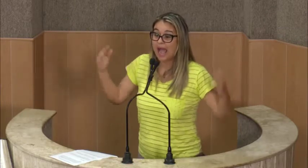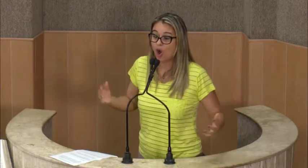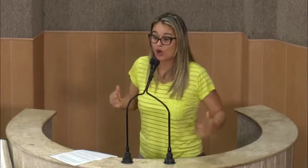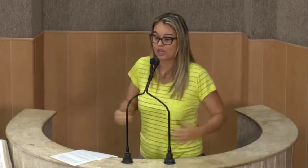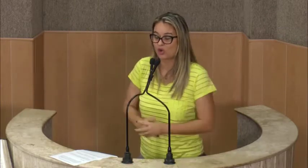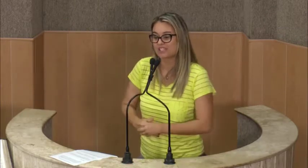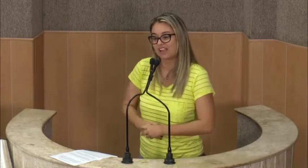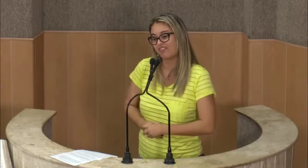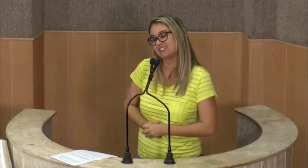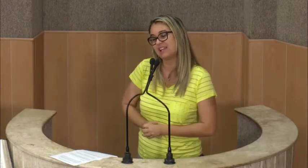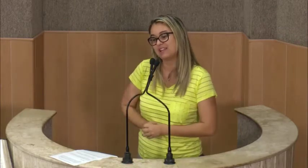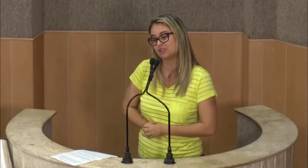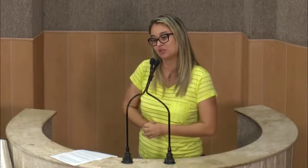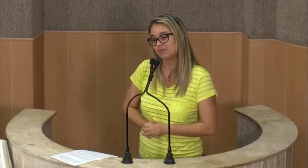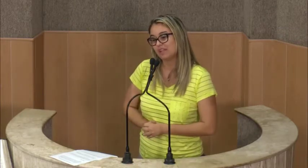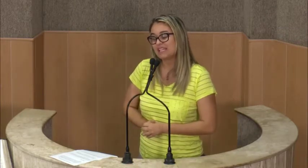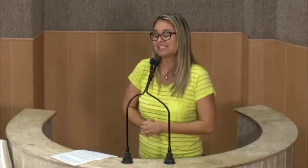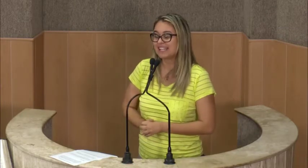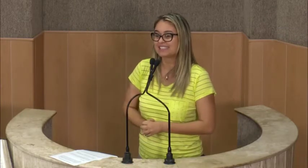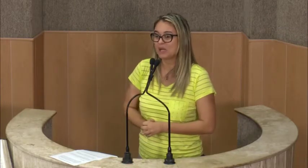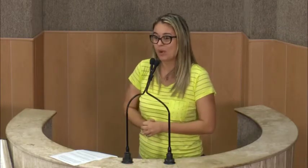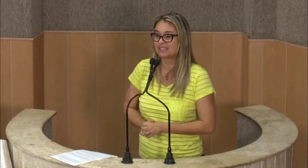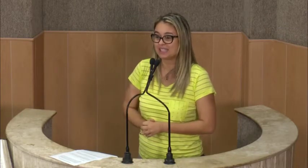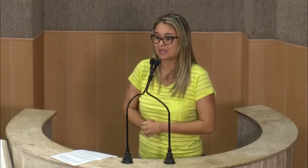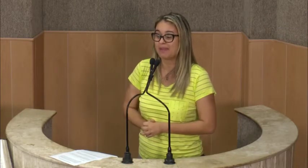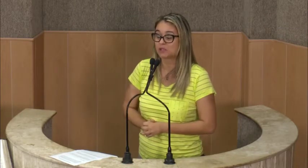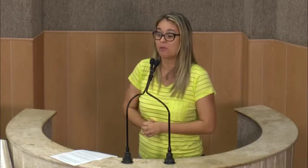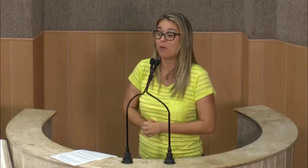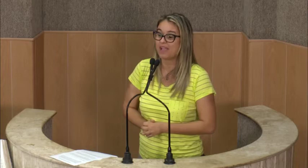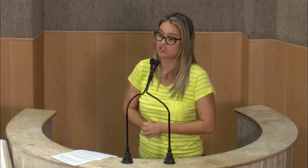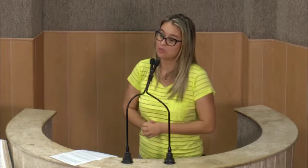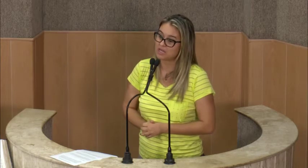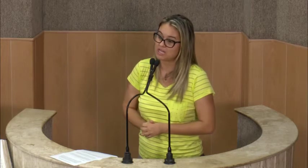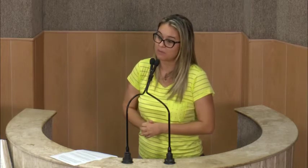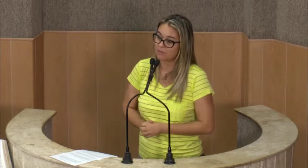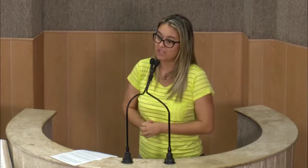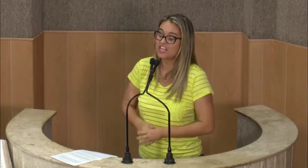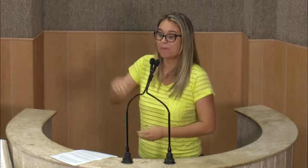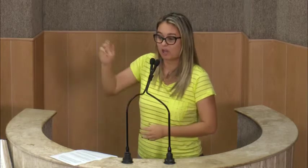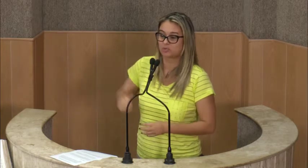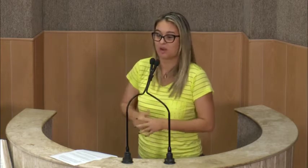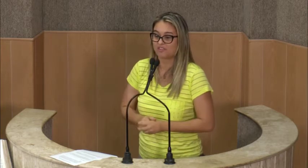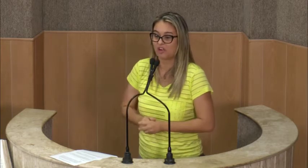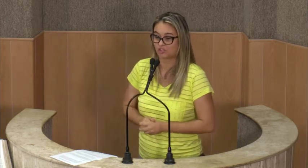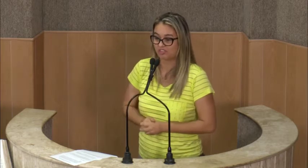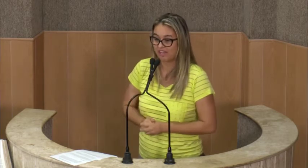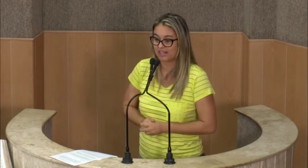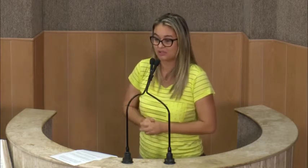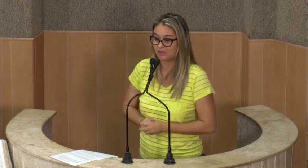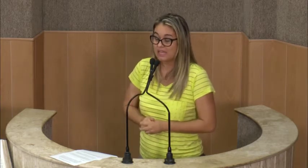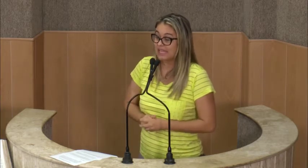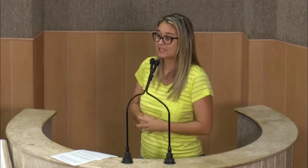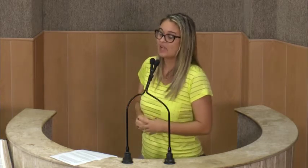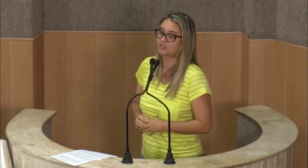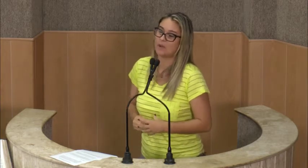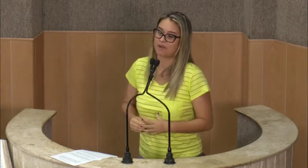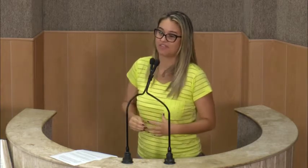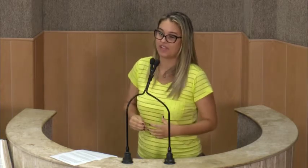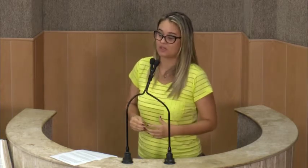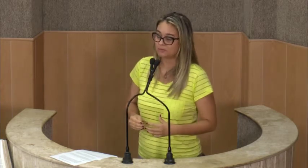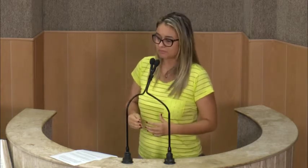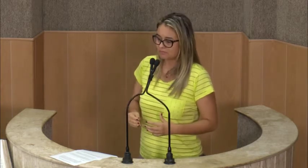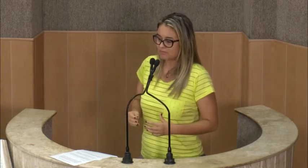estrutura, a ONG consegue fazer isso. 150 atendimentos por mês, no mínimo. E eu posso provar o que eu estou falando. Então,